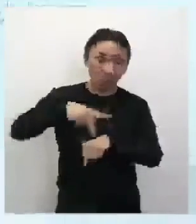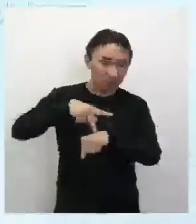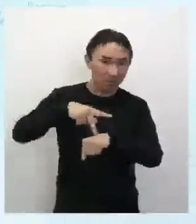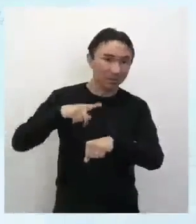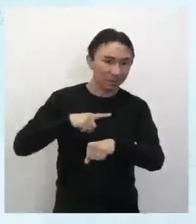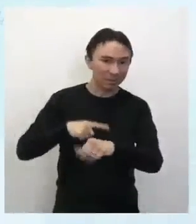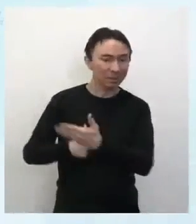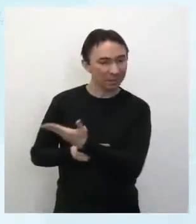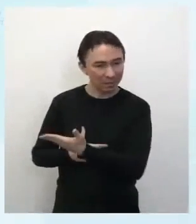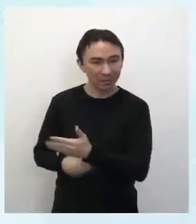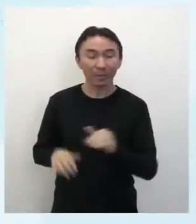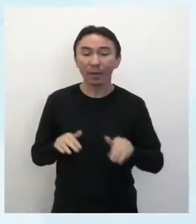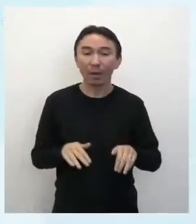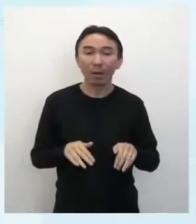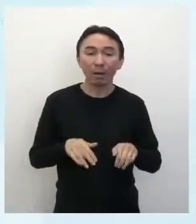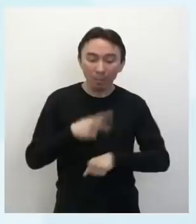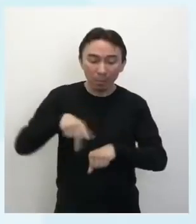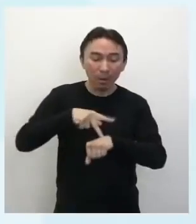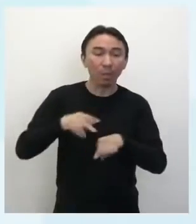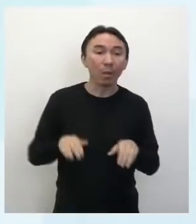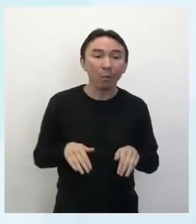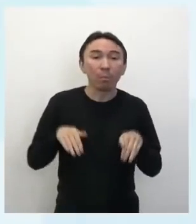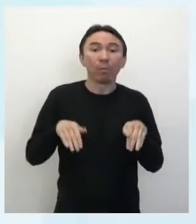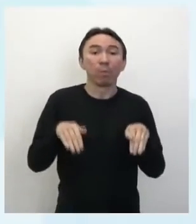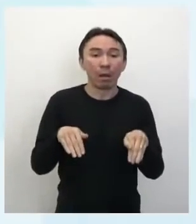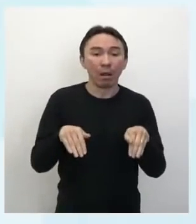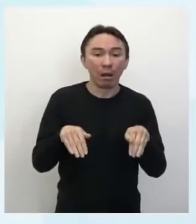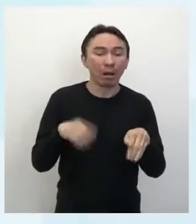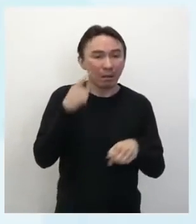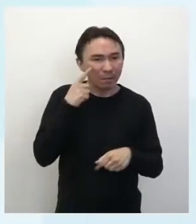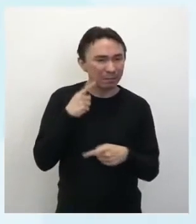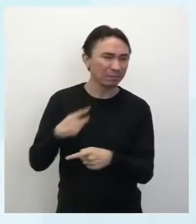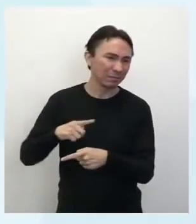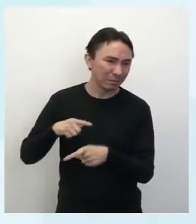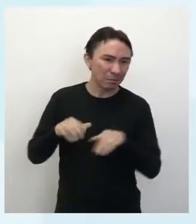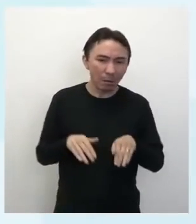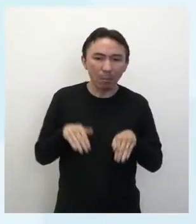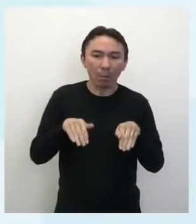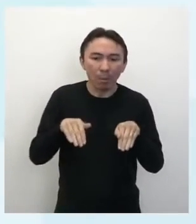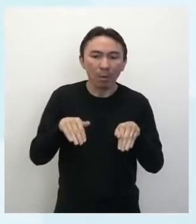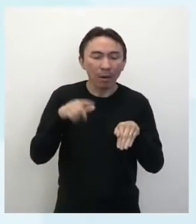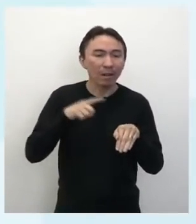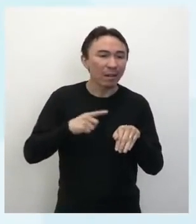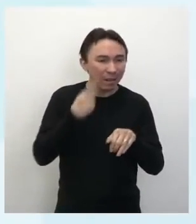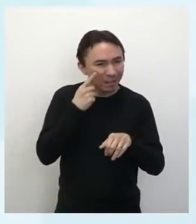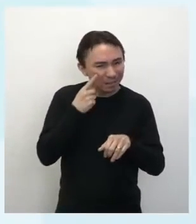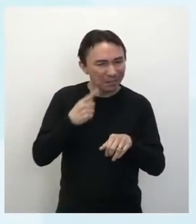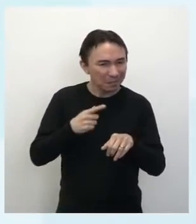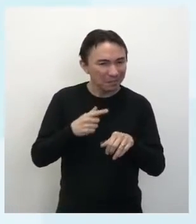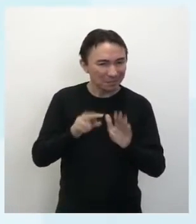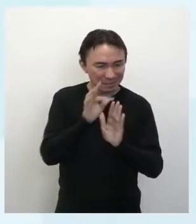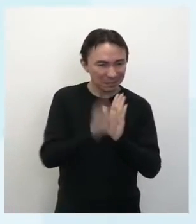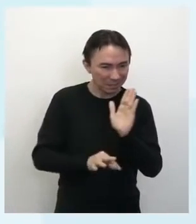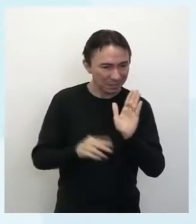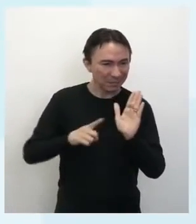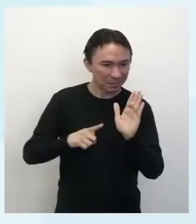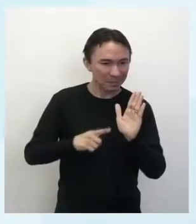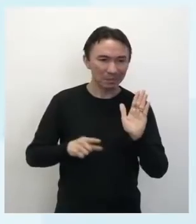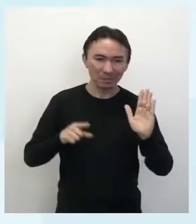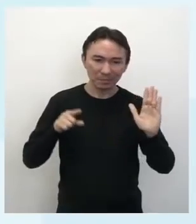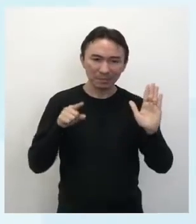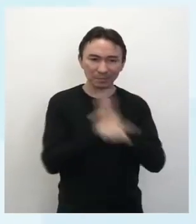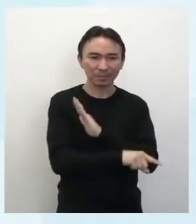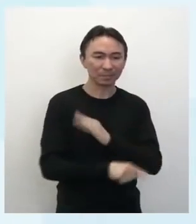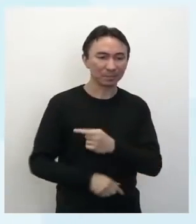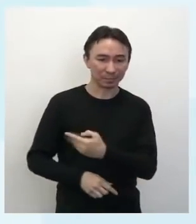Austrália. Então vamos falar um pouquinho da Austrália aqui. Enquanto a gente lê o texto, tem uma pergunta para vocês, ó, aqui embaixo.